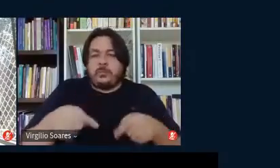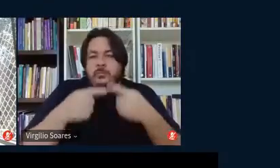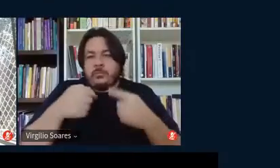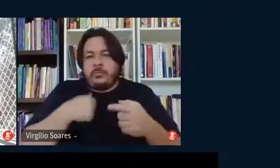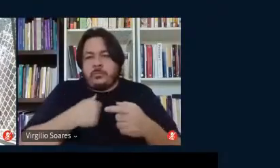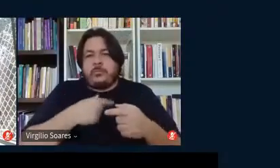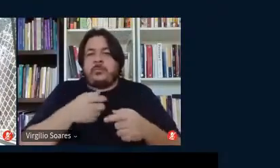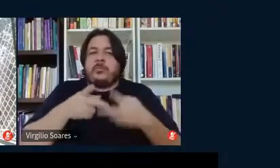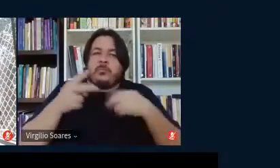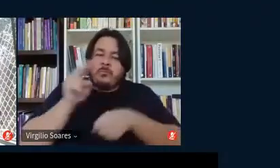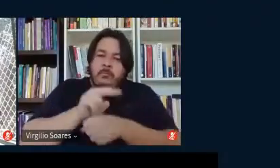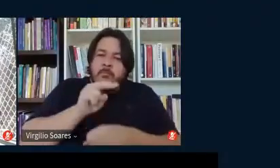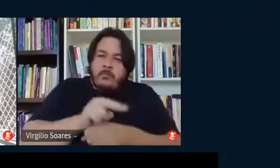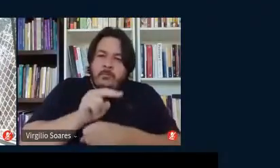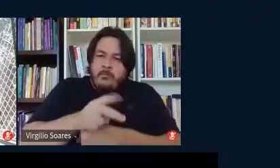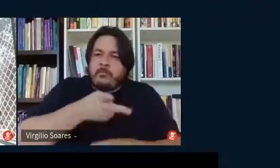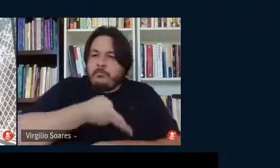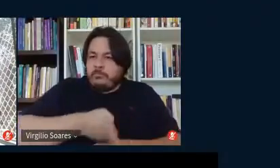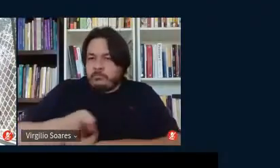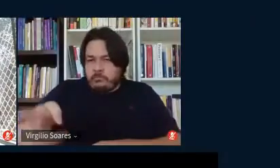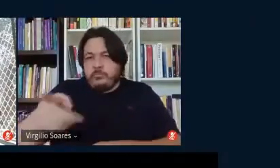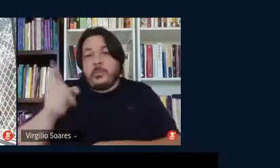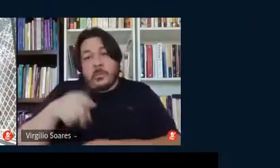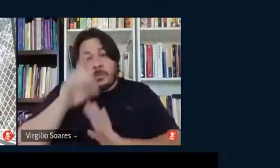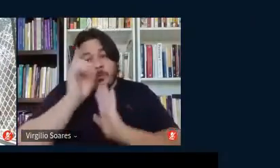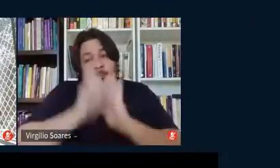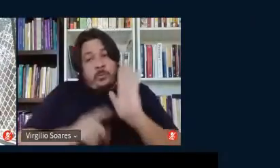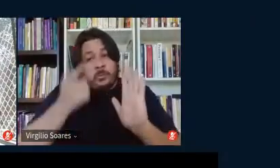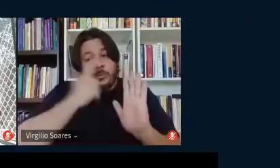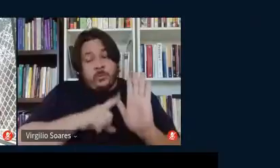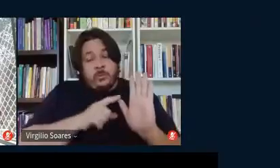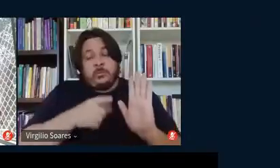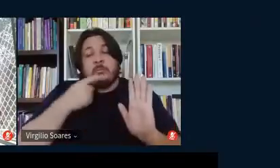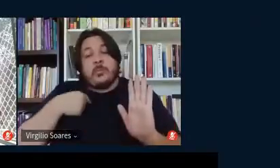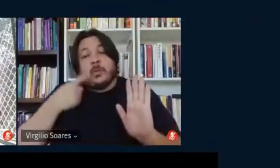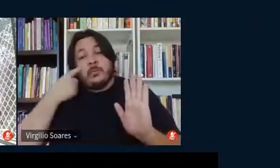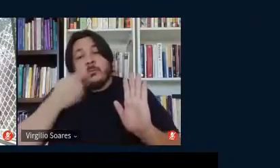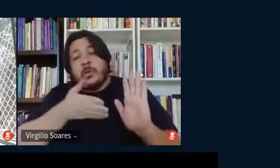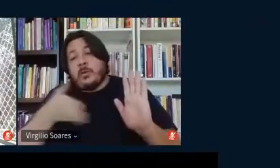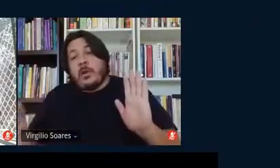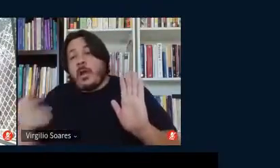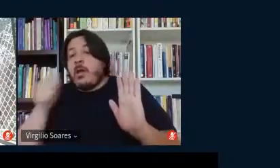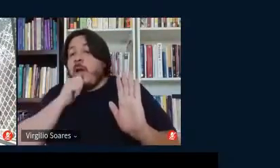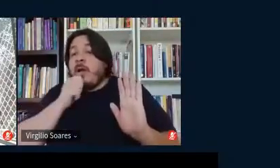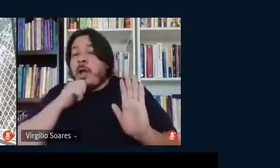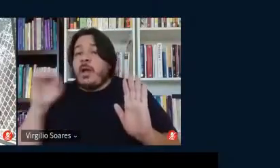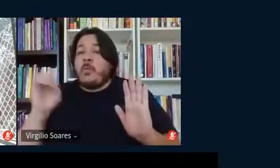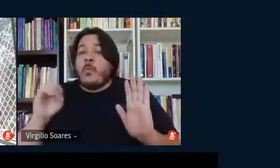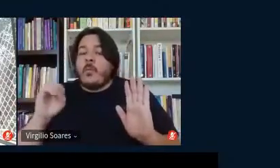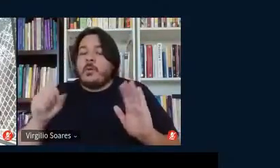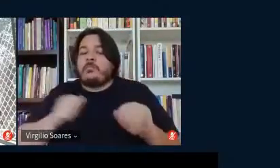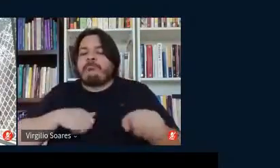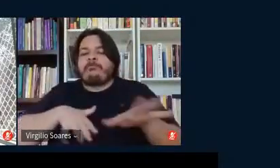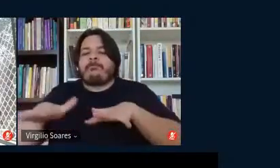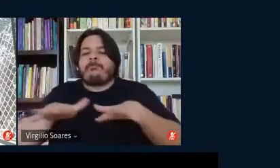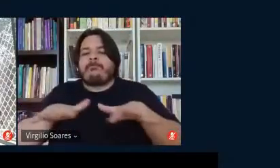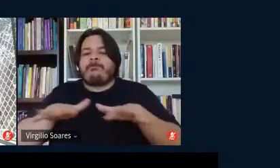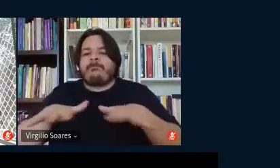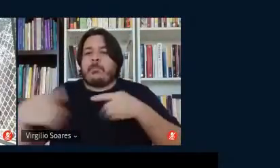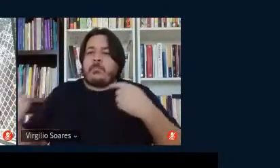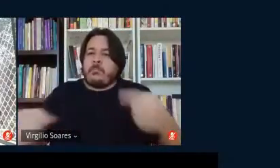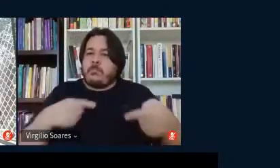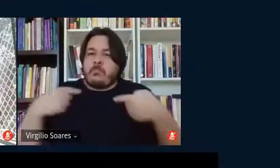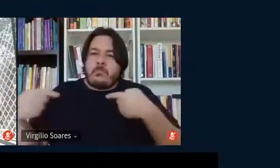prestação continuada, que foi um direito que elas conseguiram, a gente não está vendo, por enquanto, essa mobilização e essa